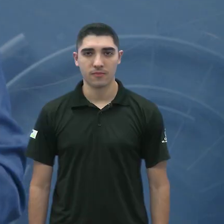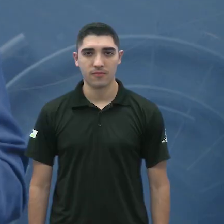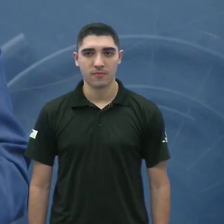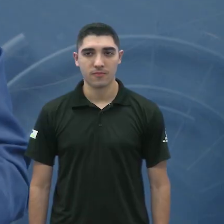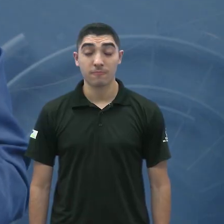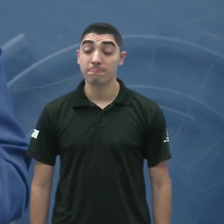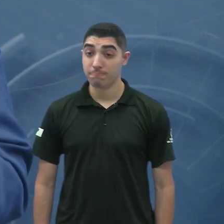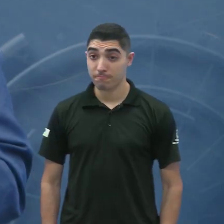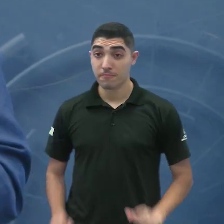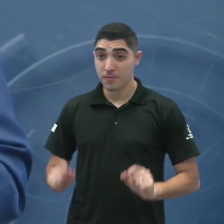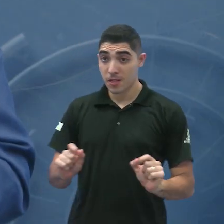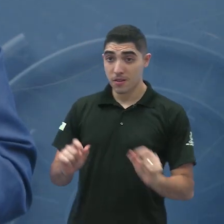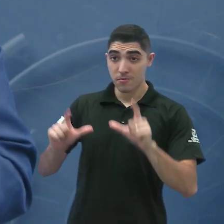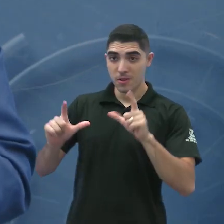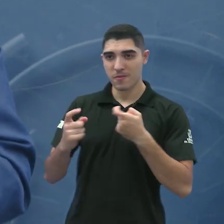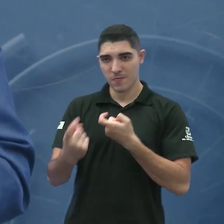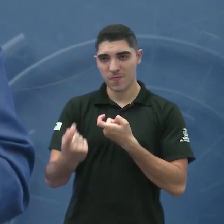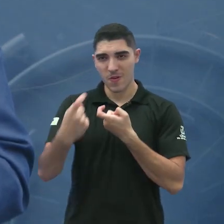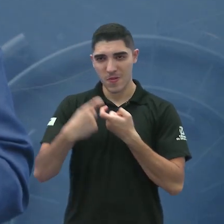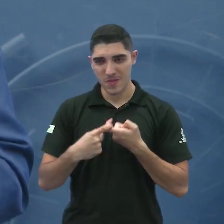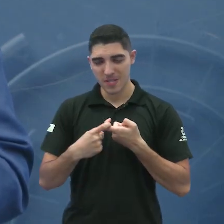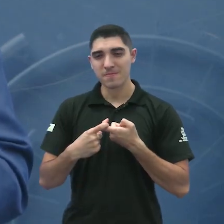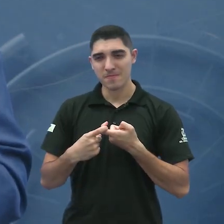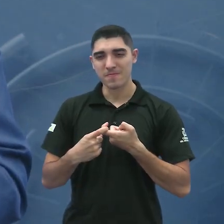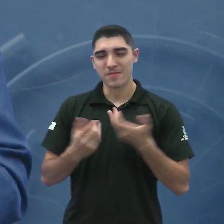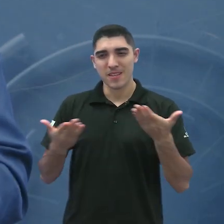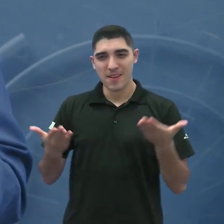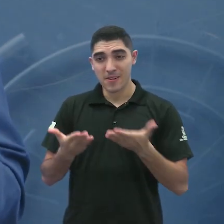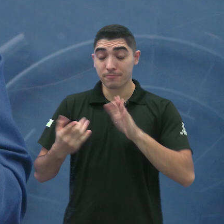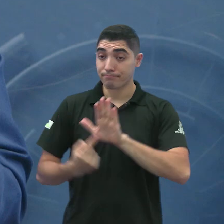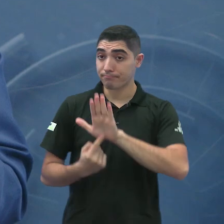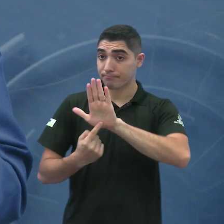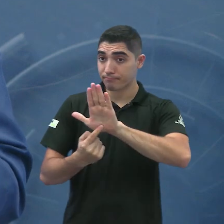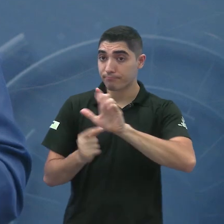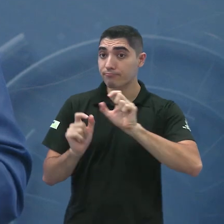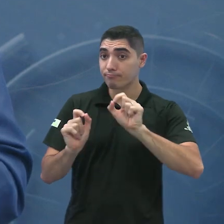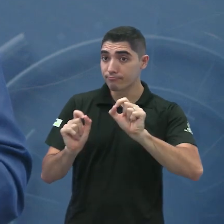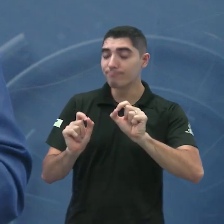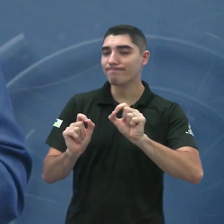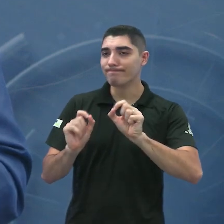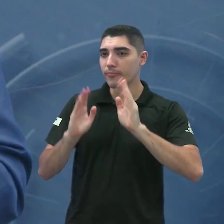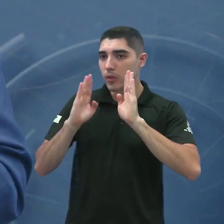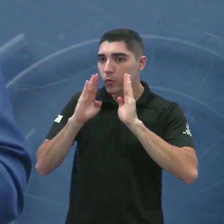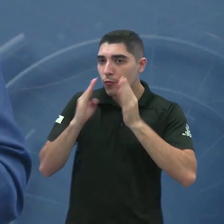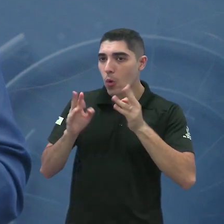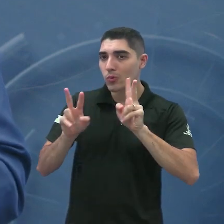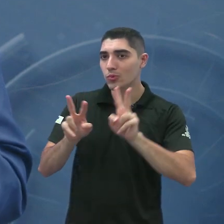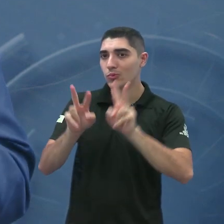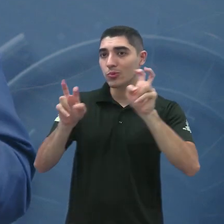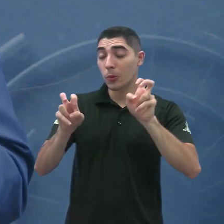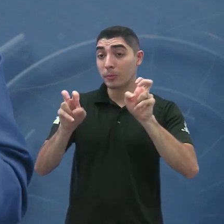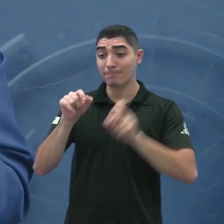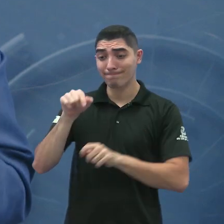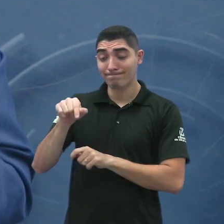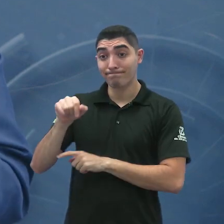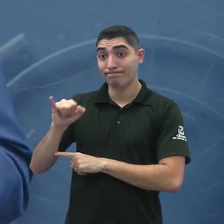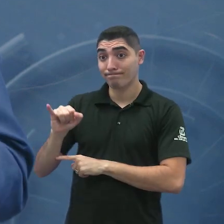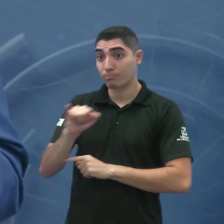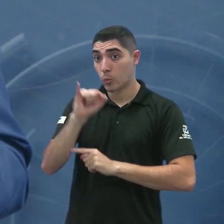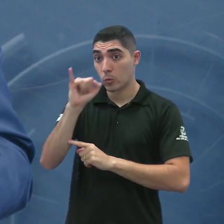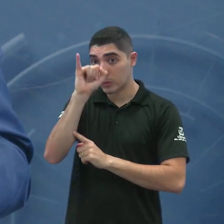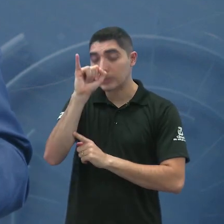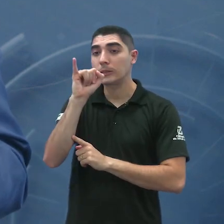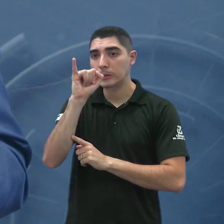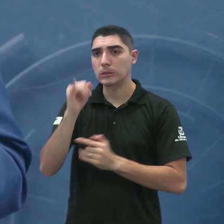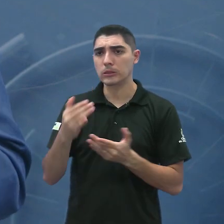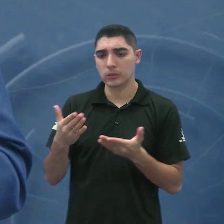E a gente já está de volta com o Diálogos da Cidade e agora o nosso foco é um dos pontos mais importantes de